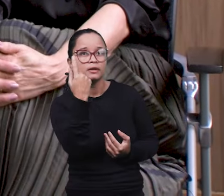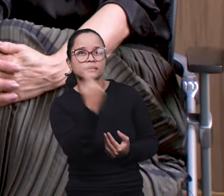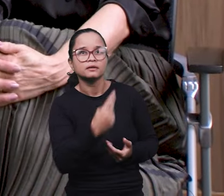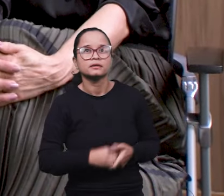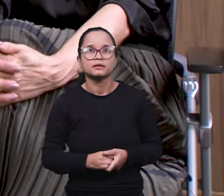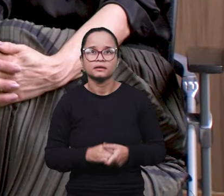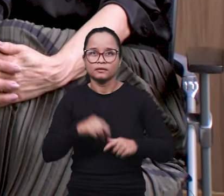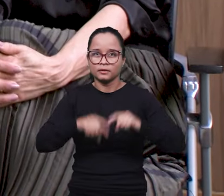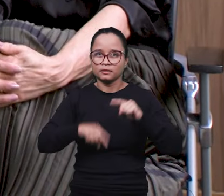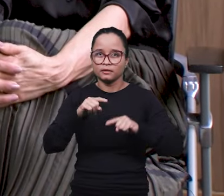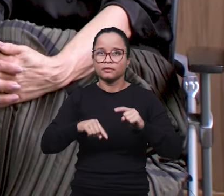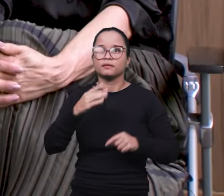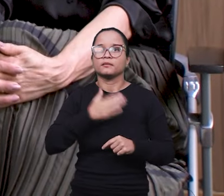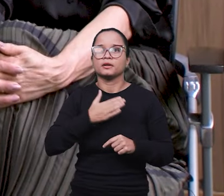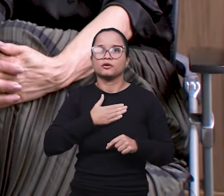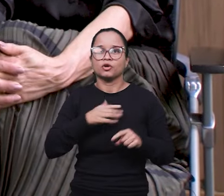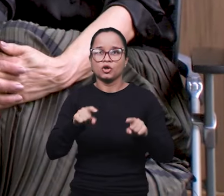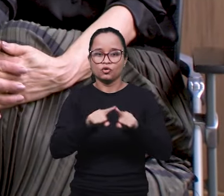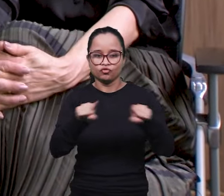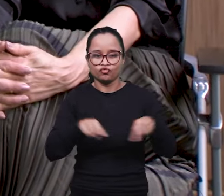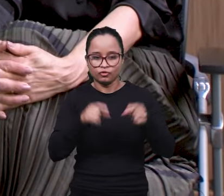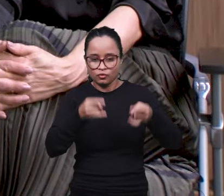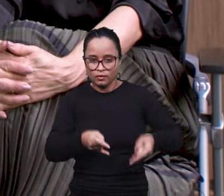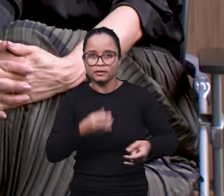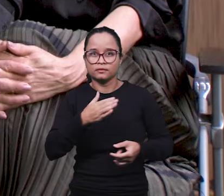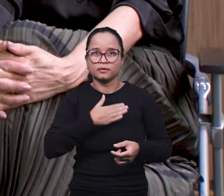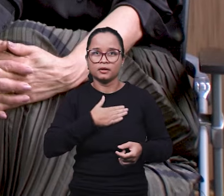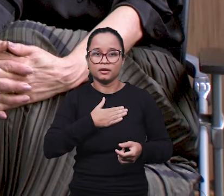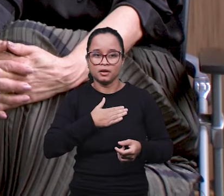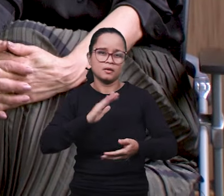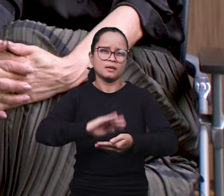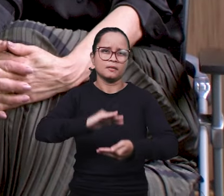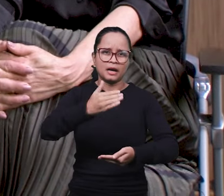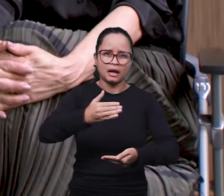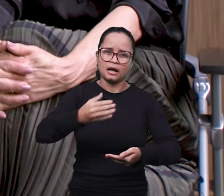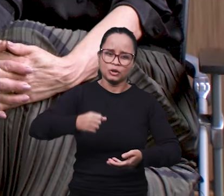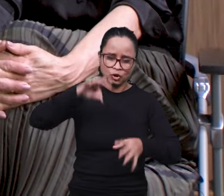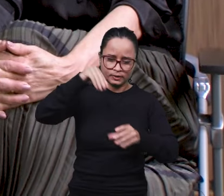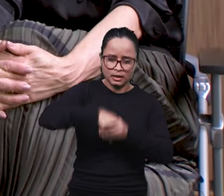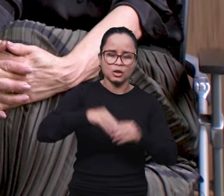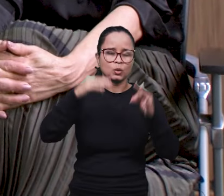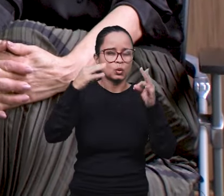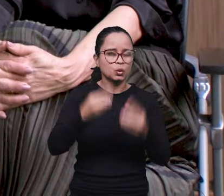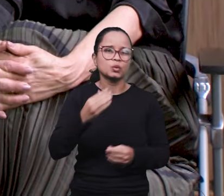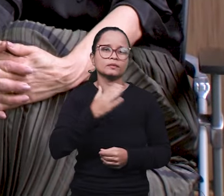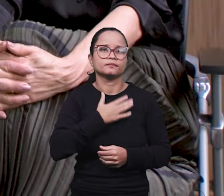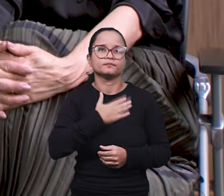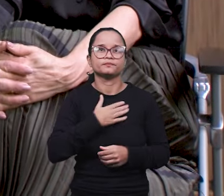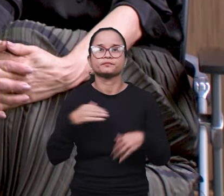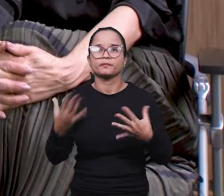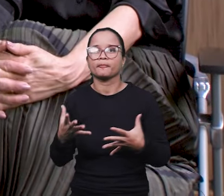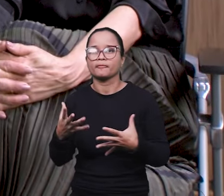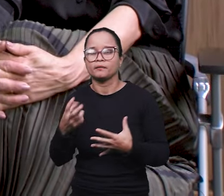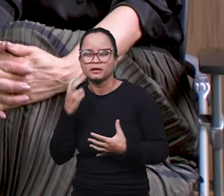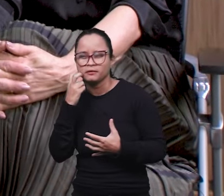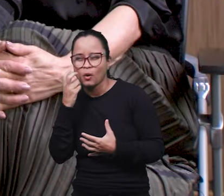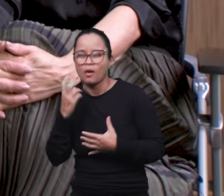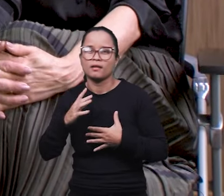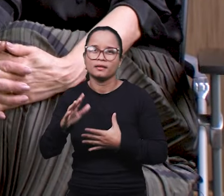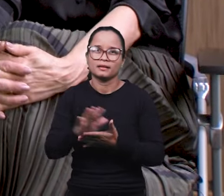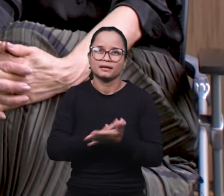pertences como que ia fazer eu tinha um quarto para mim na minha mala tudo então tudo isso é combinado e para não causar nenhum constrangimento